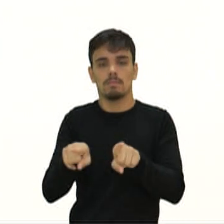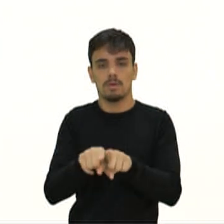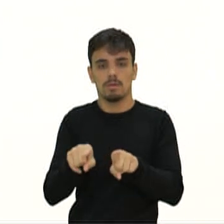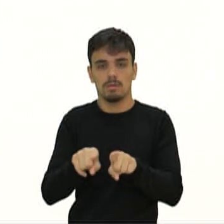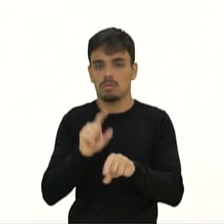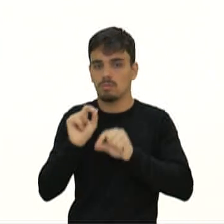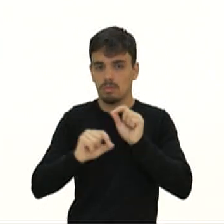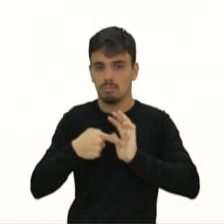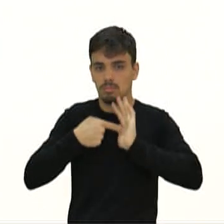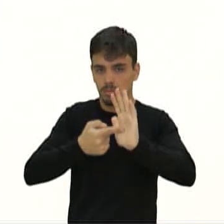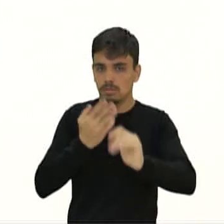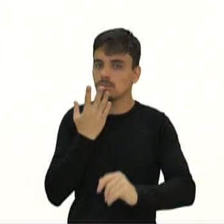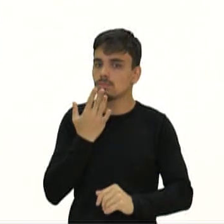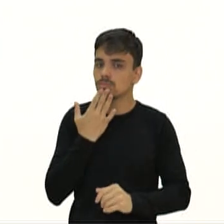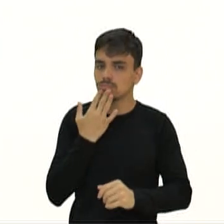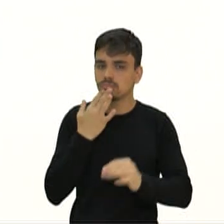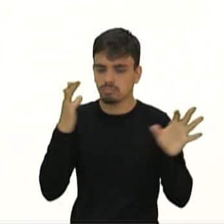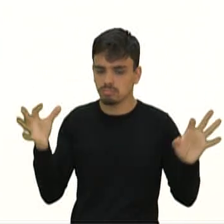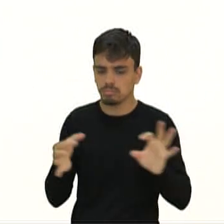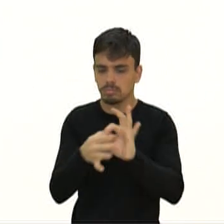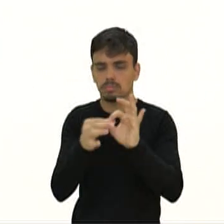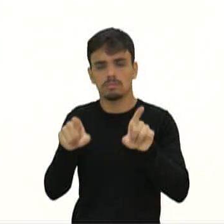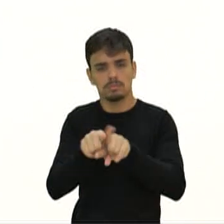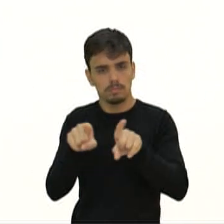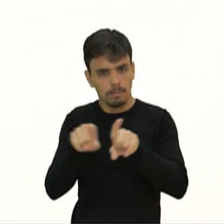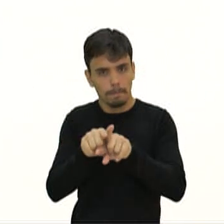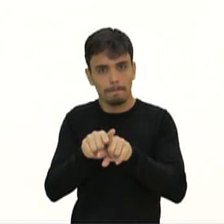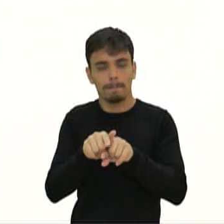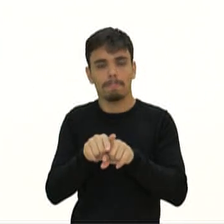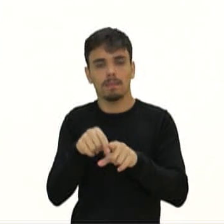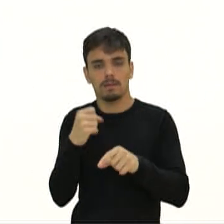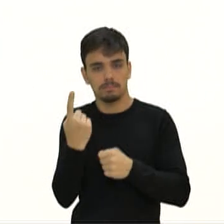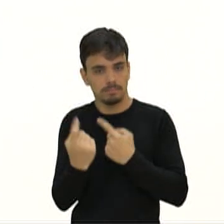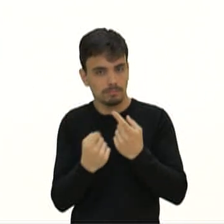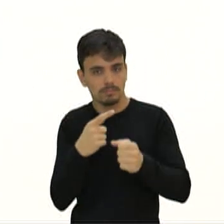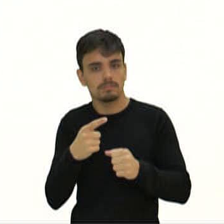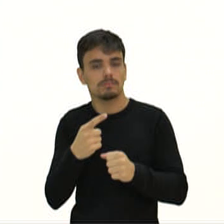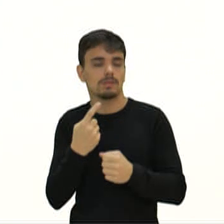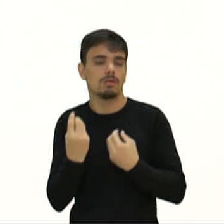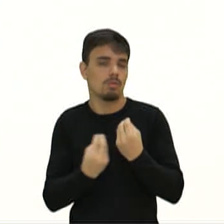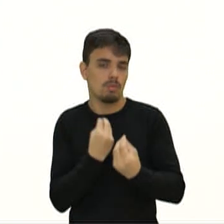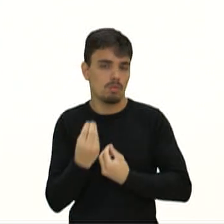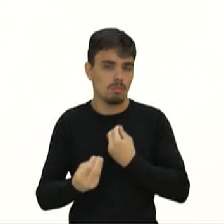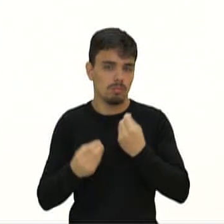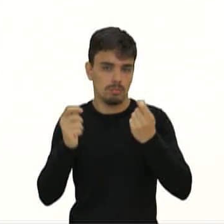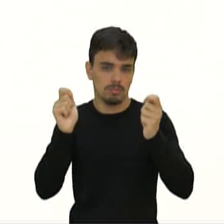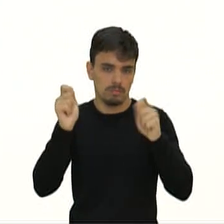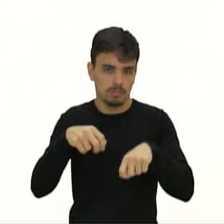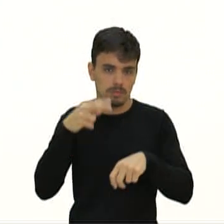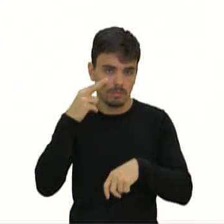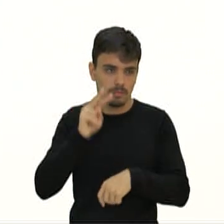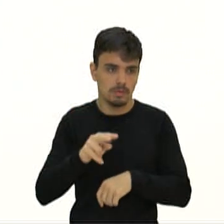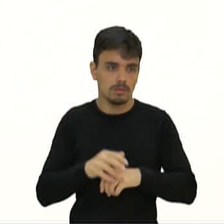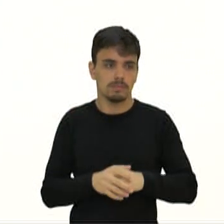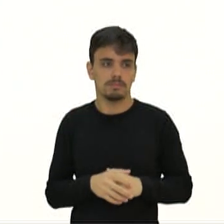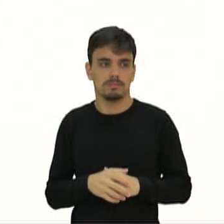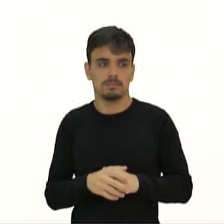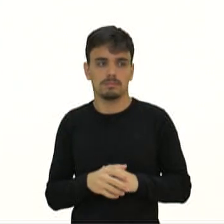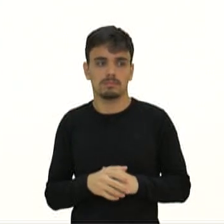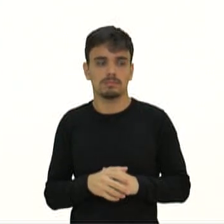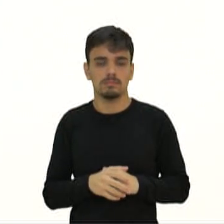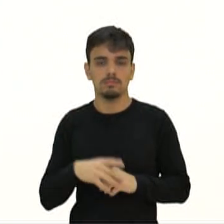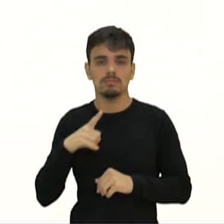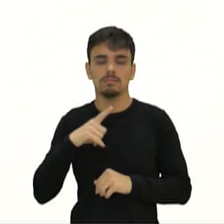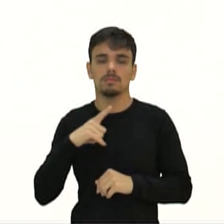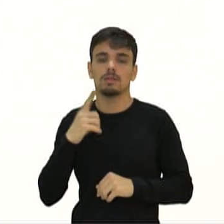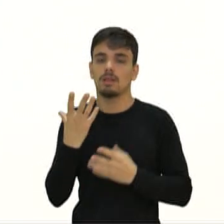colorações, aonde vão estar vinculadas também alguns outros sinais que você tem a possibilidade de estar trabalhando. Aqui você tem